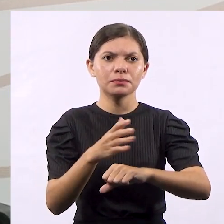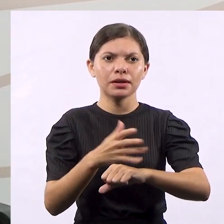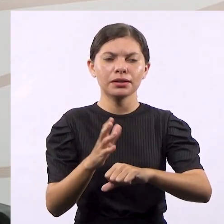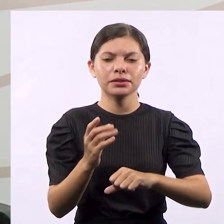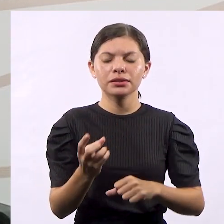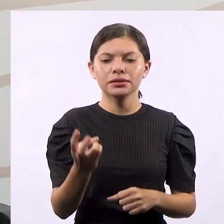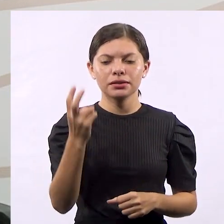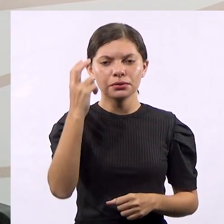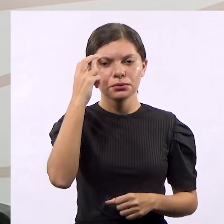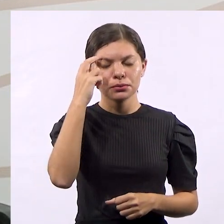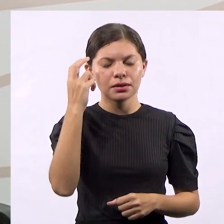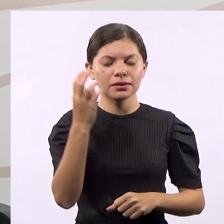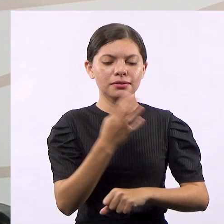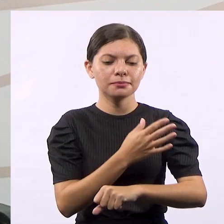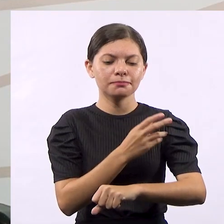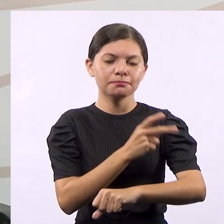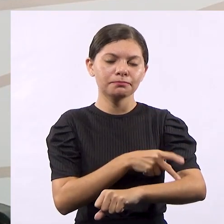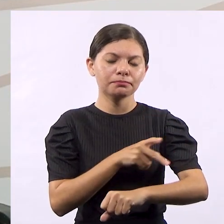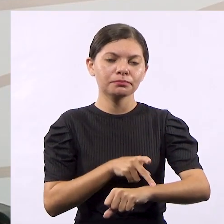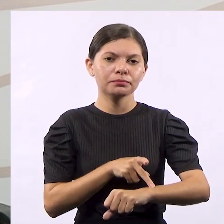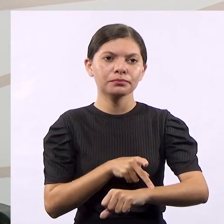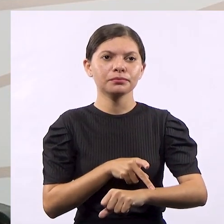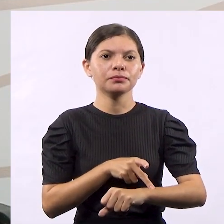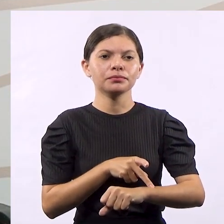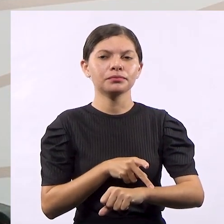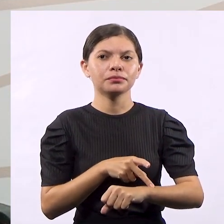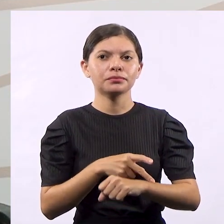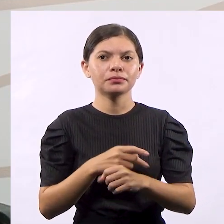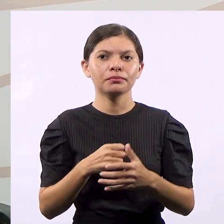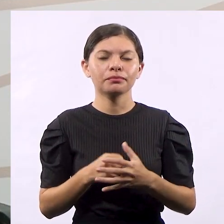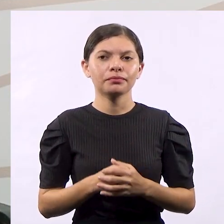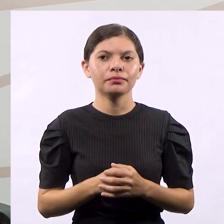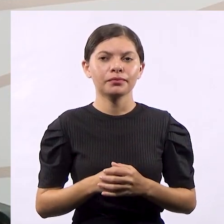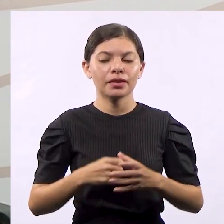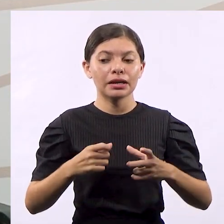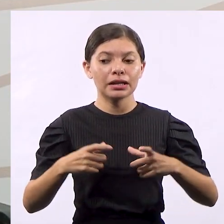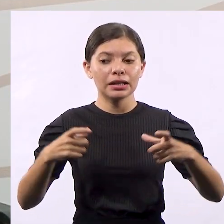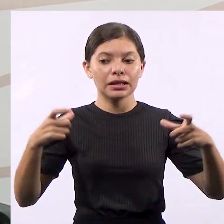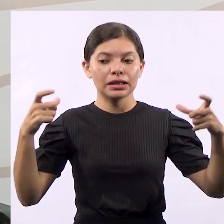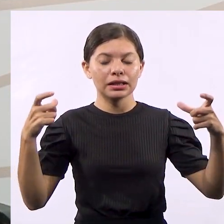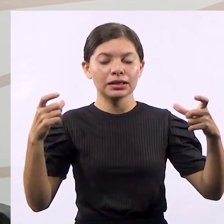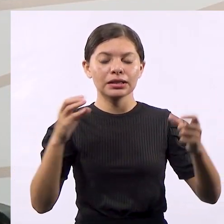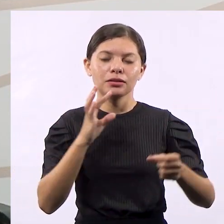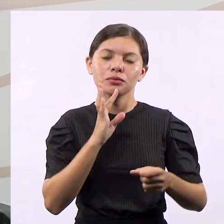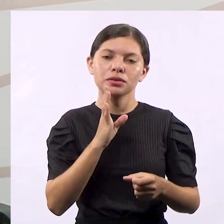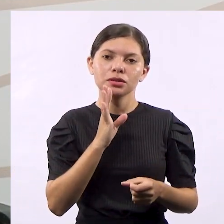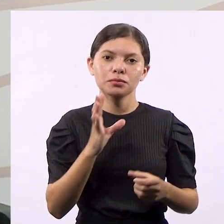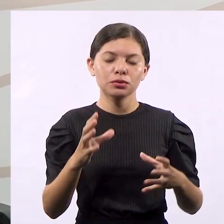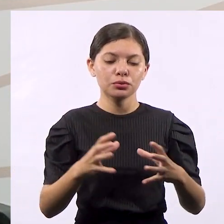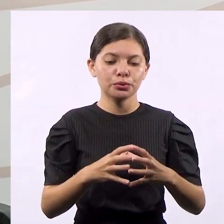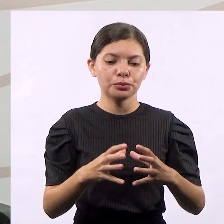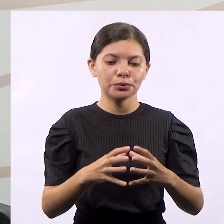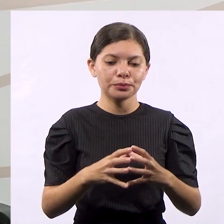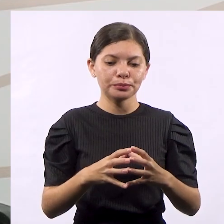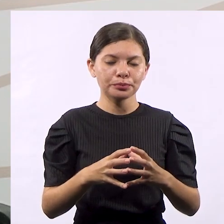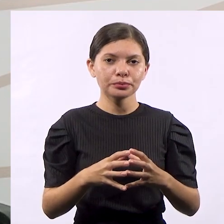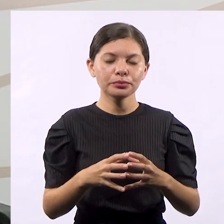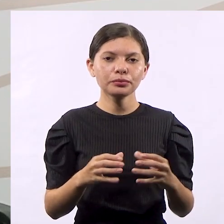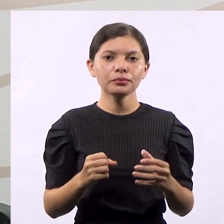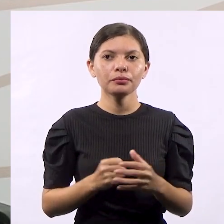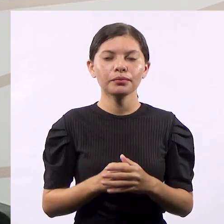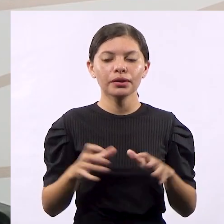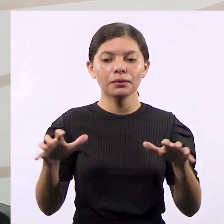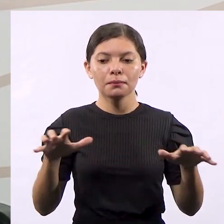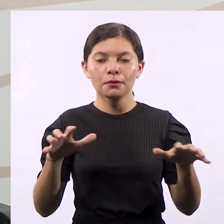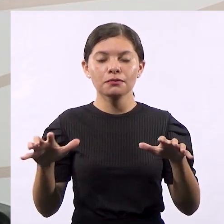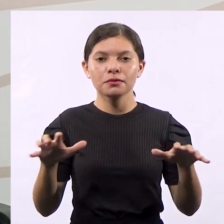práticas interculturais, práticas pedagógicas interculturais, é um pouco além do reconhecimento dos grupos que existem. Já é